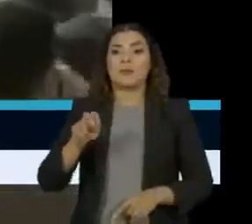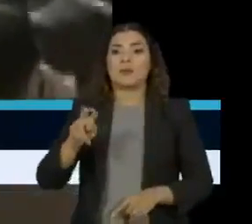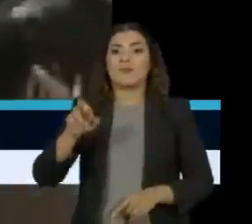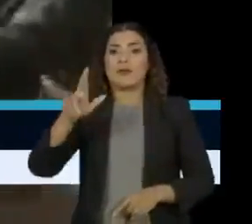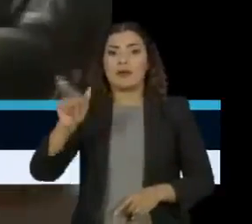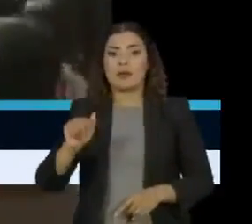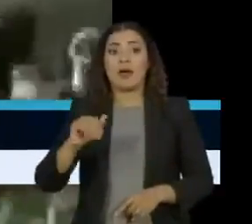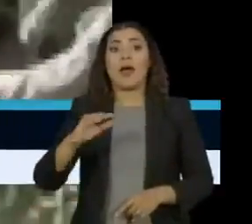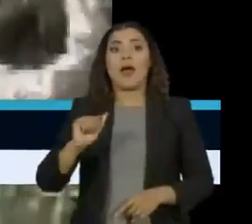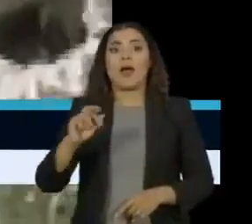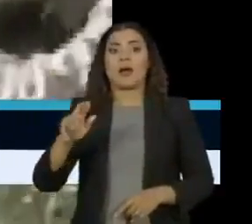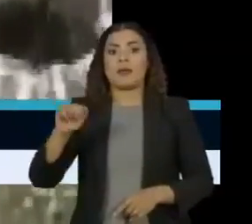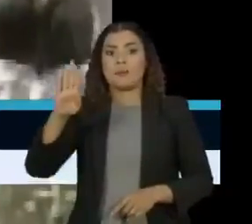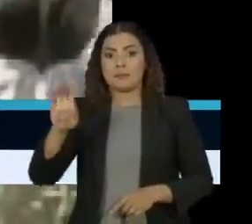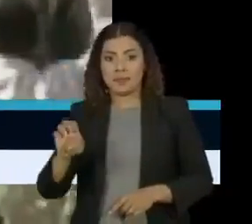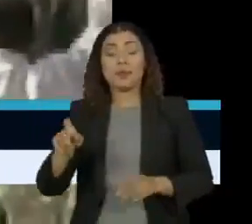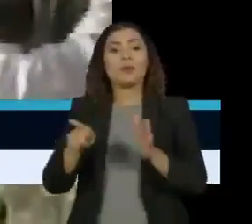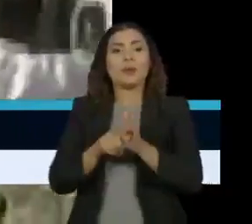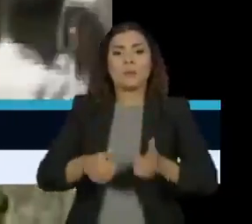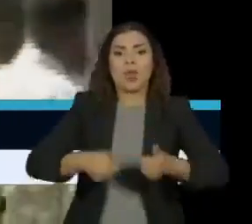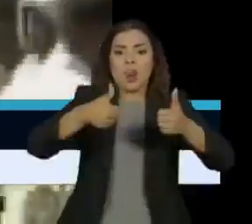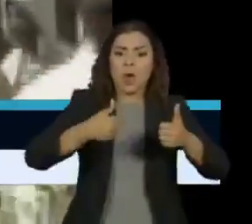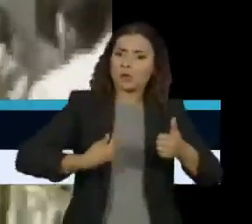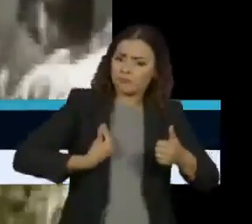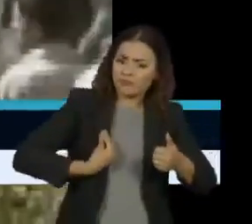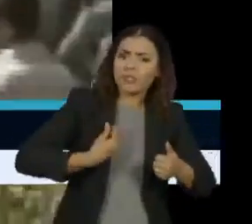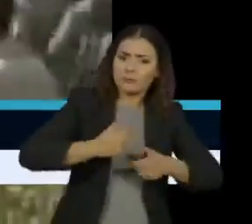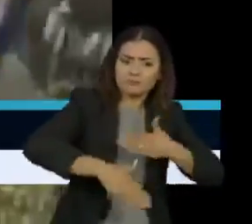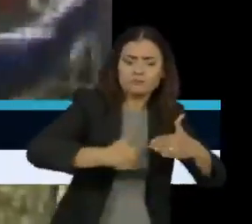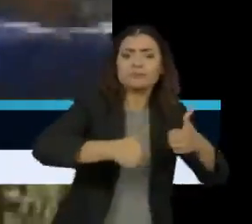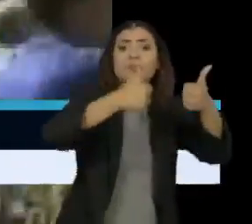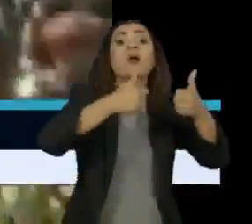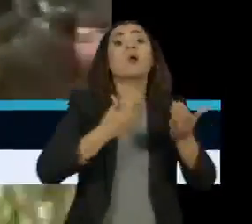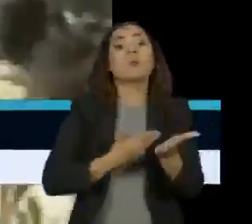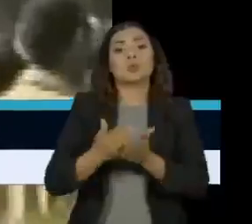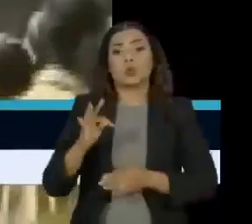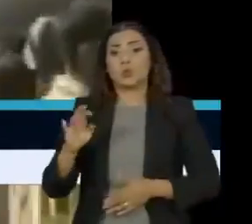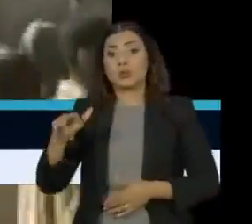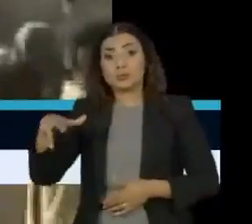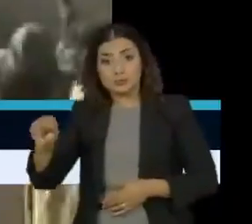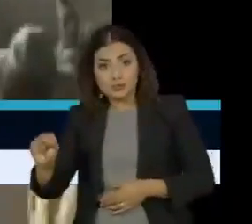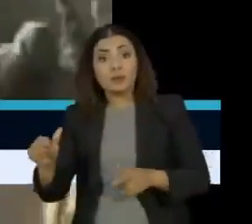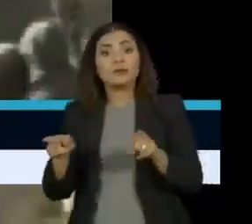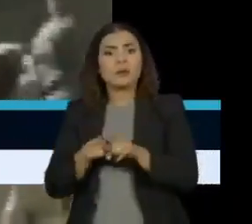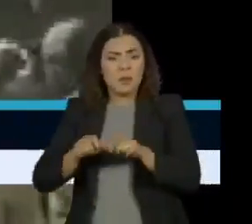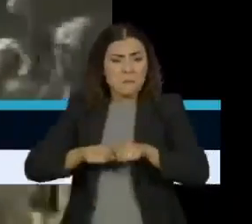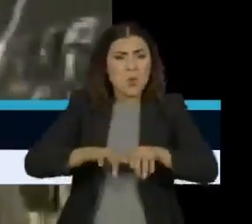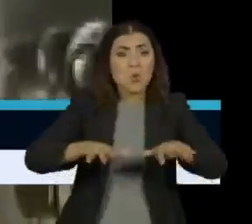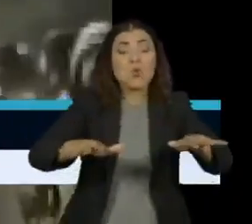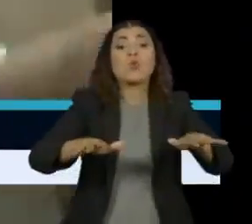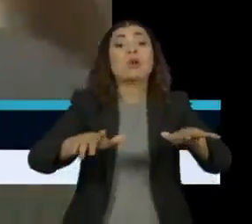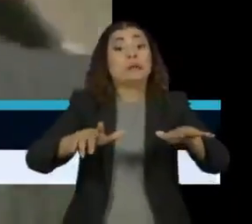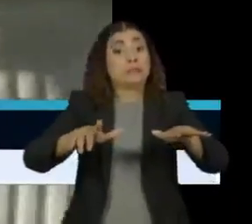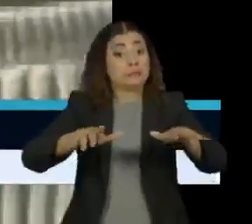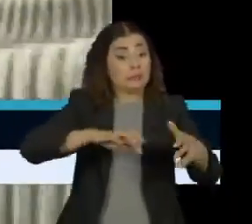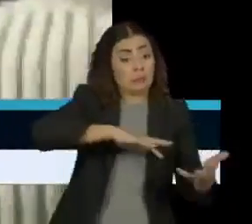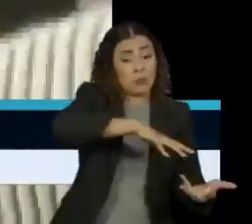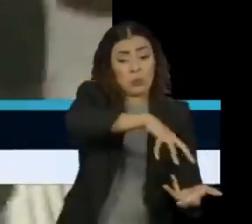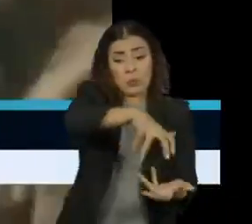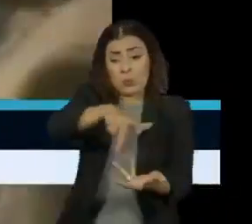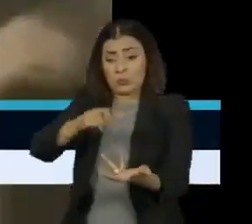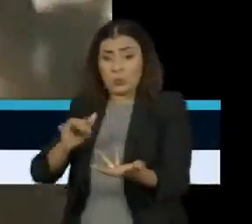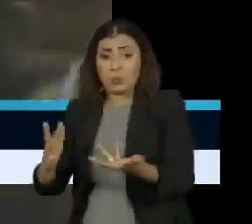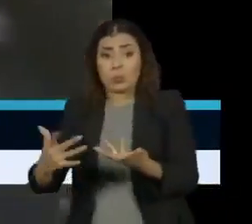pela democracia e por melhores condições de vida que se iniciou na Tunísia e, como um rastilho de pólvora, se espalhou pelo